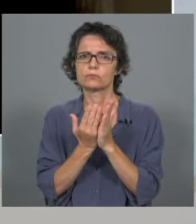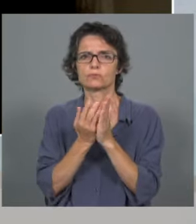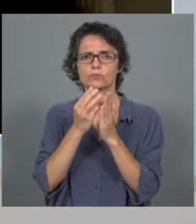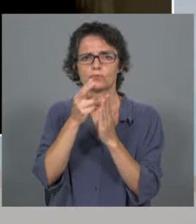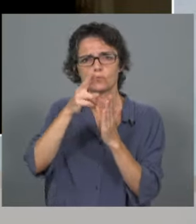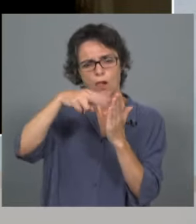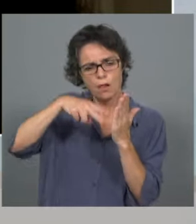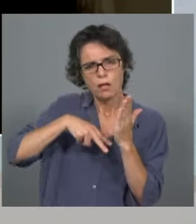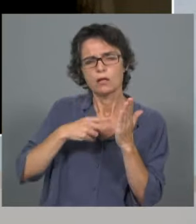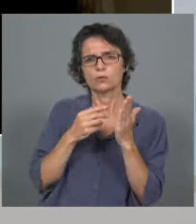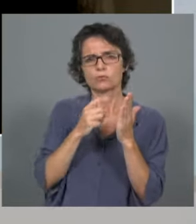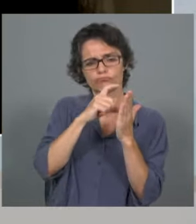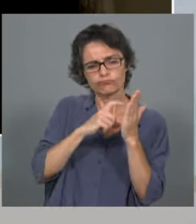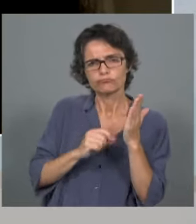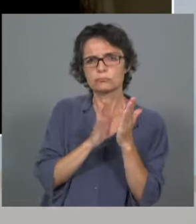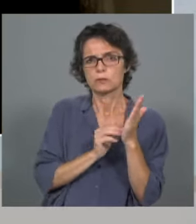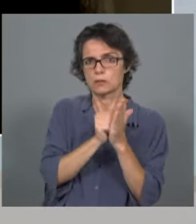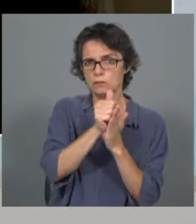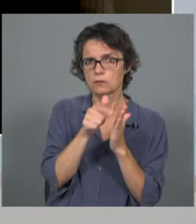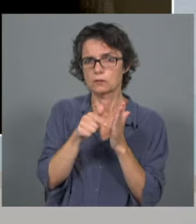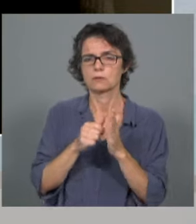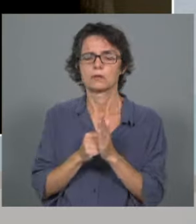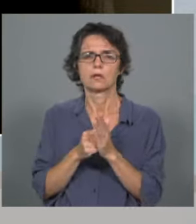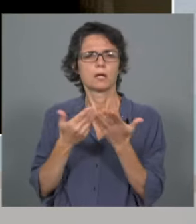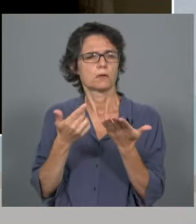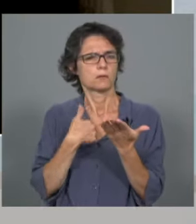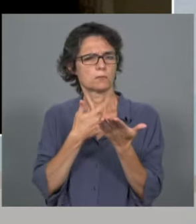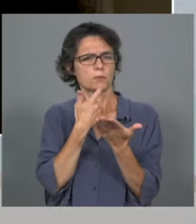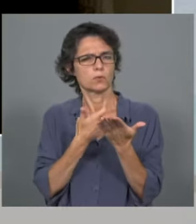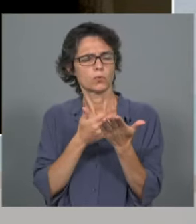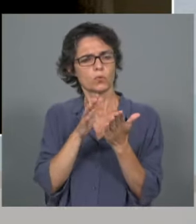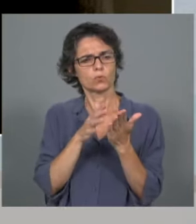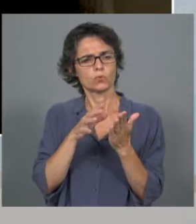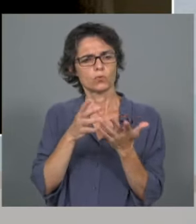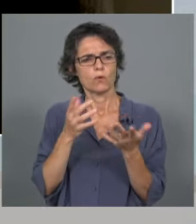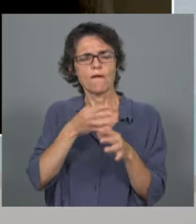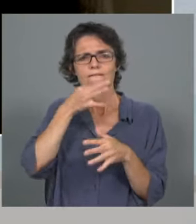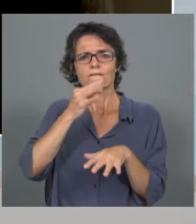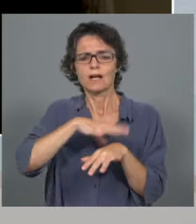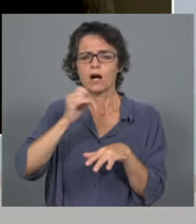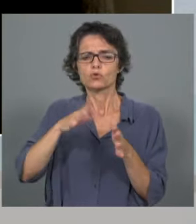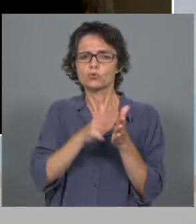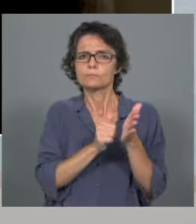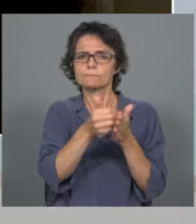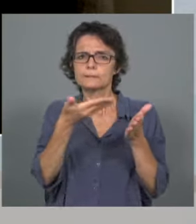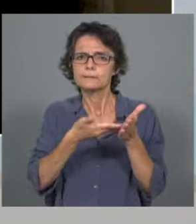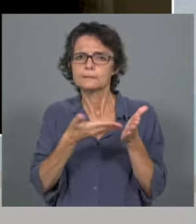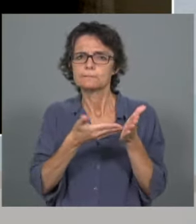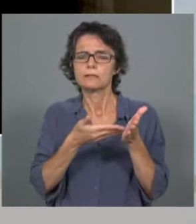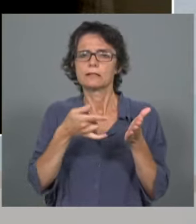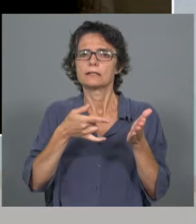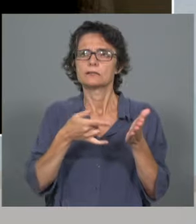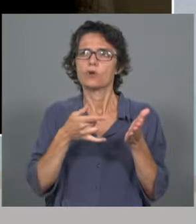de determinadas passagens. Falar da Bíblia é falar de um ponto de